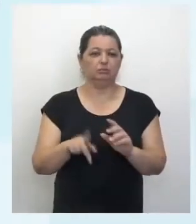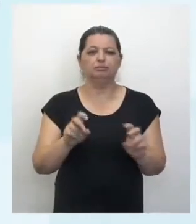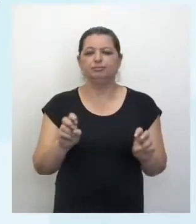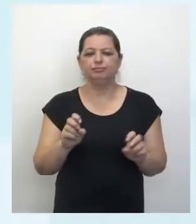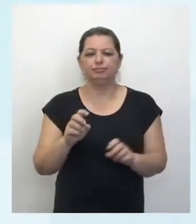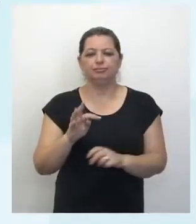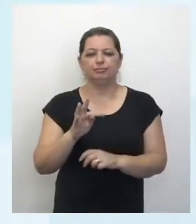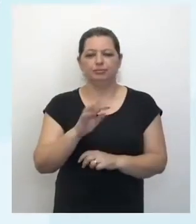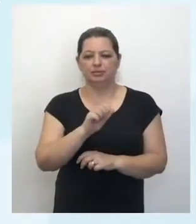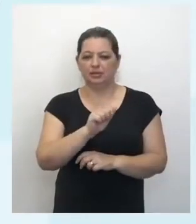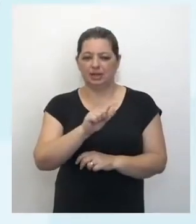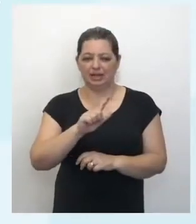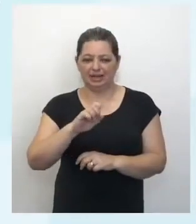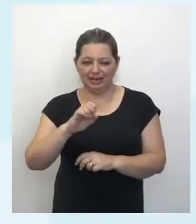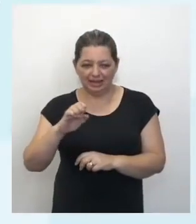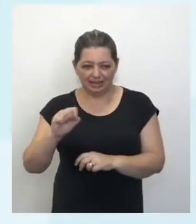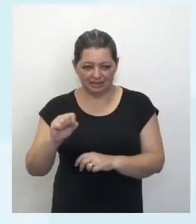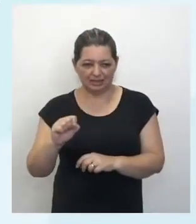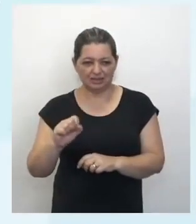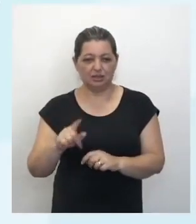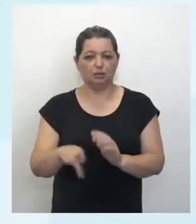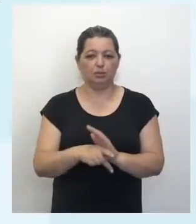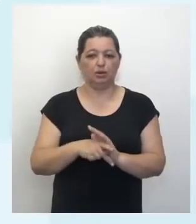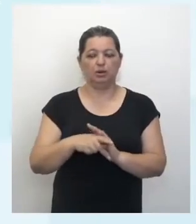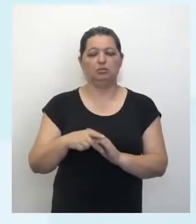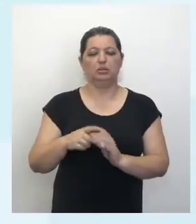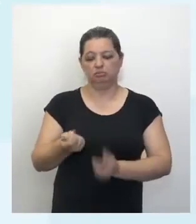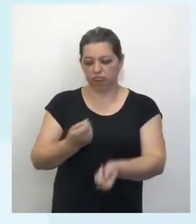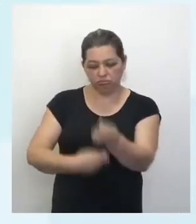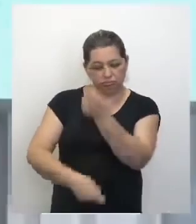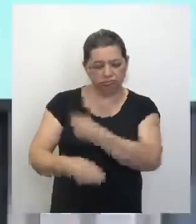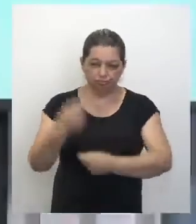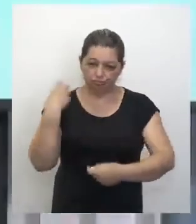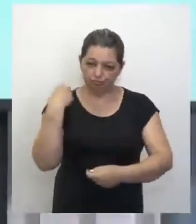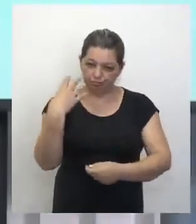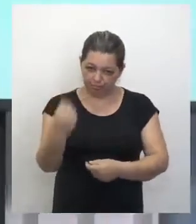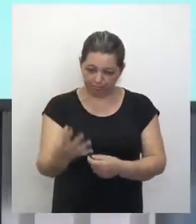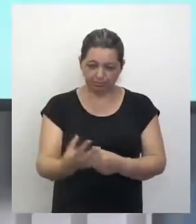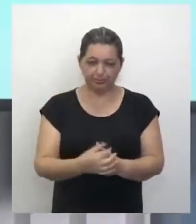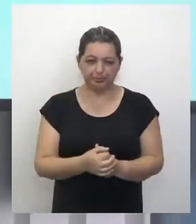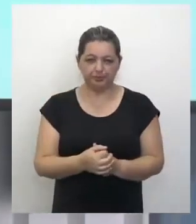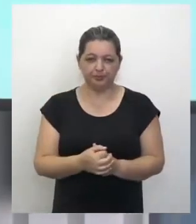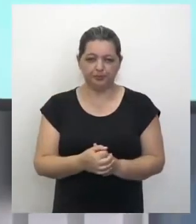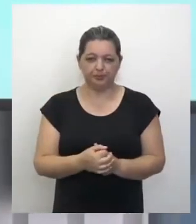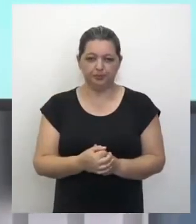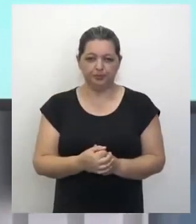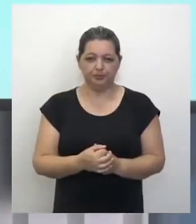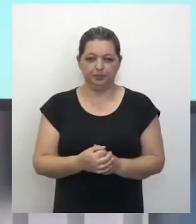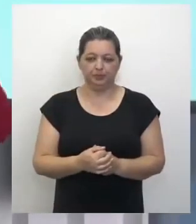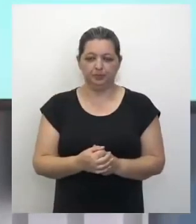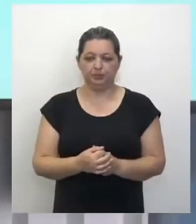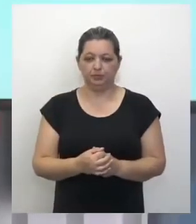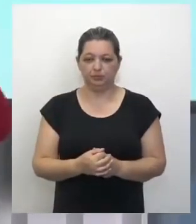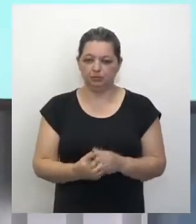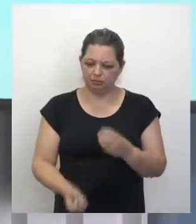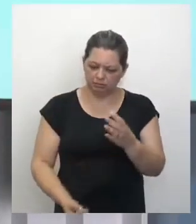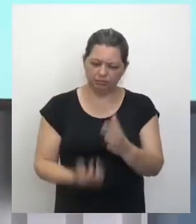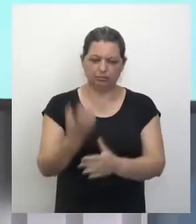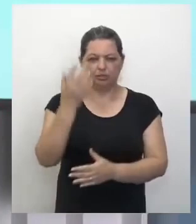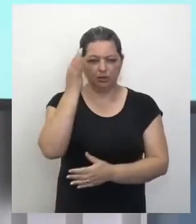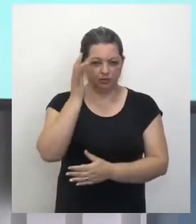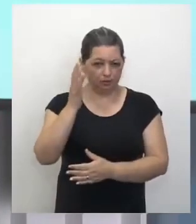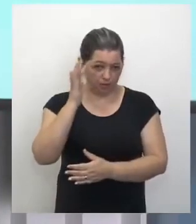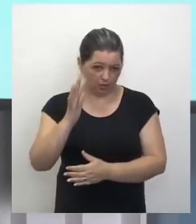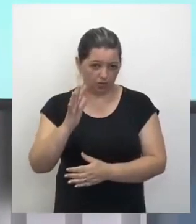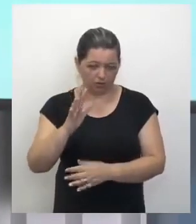ele era um viajante aí, né? Na verdade, ele era comerciante, ele foi considerado um dos primeiros matemáticos aí, né? Primeiro filósofo, ele era bom